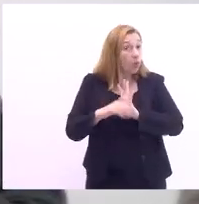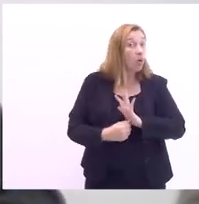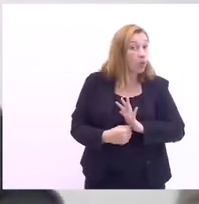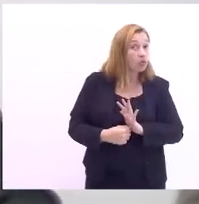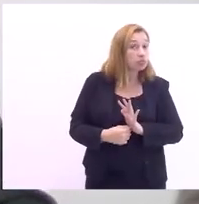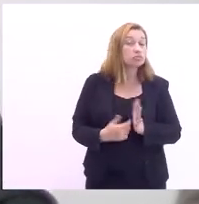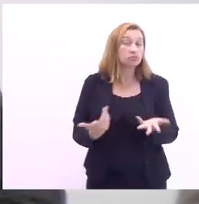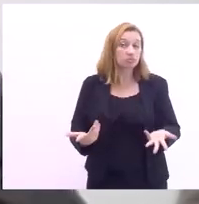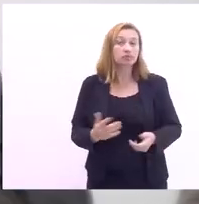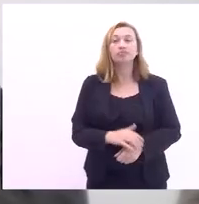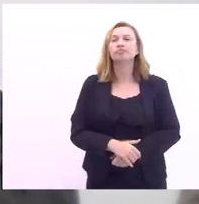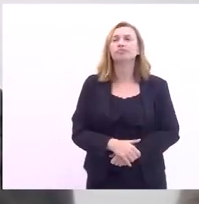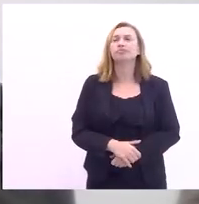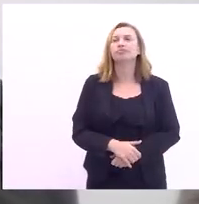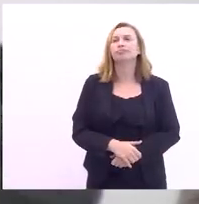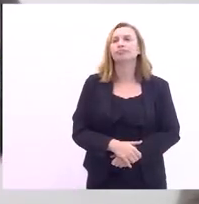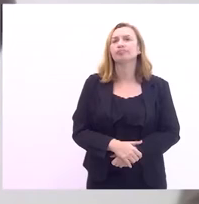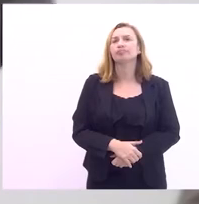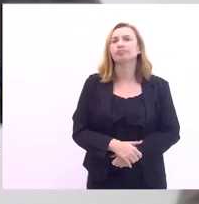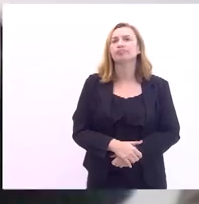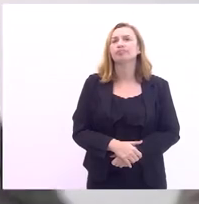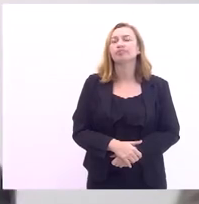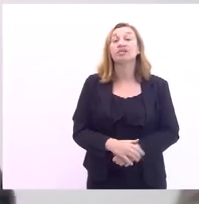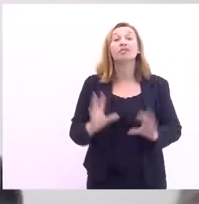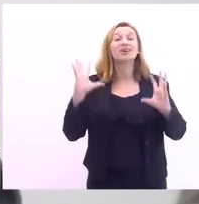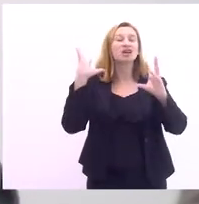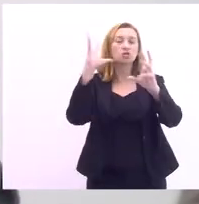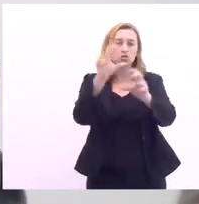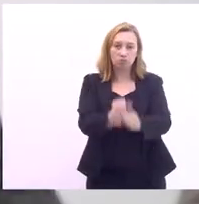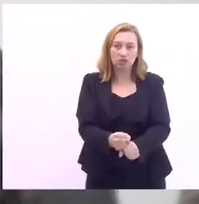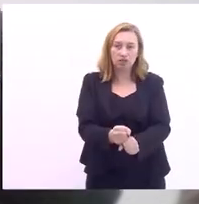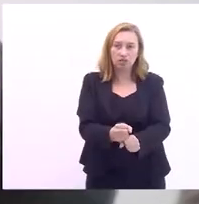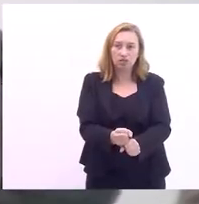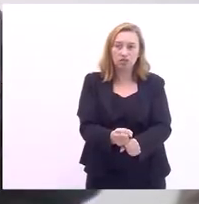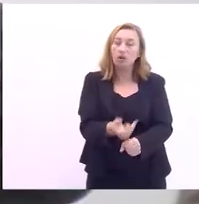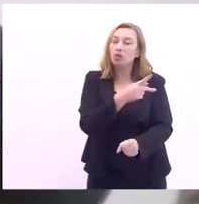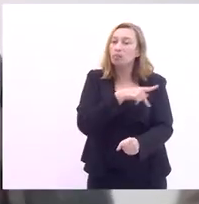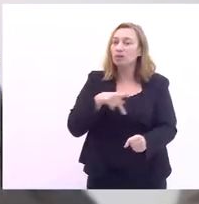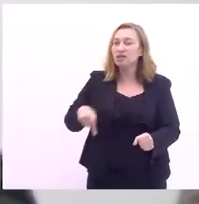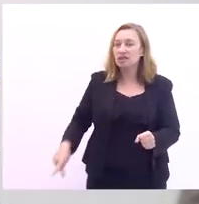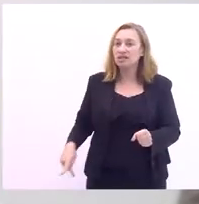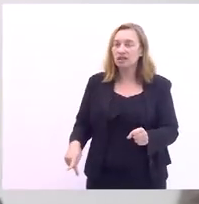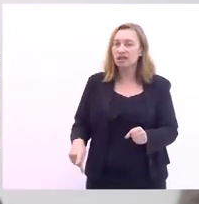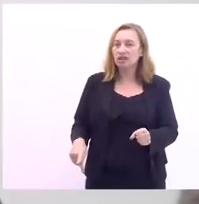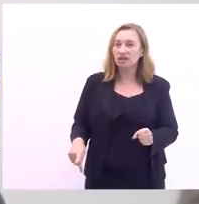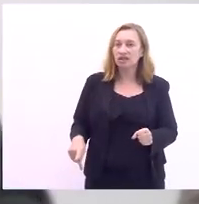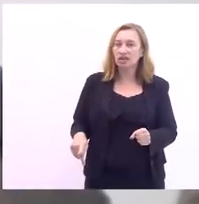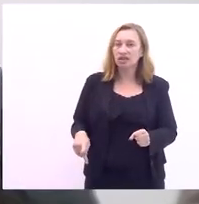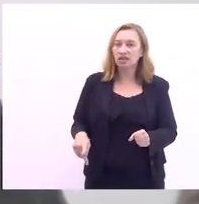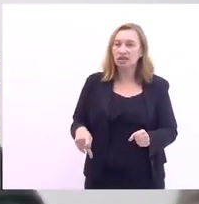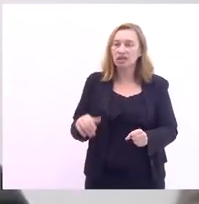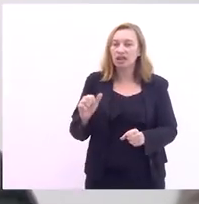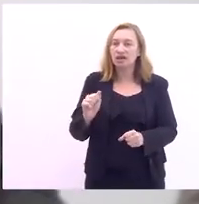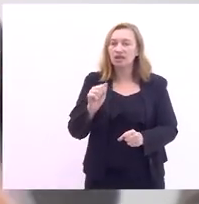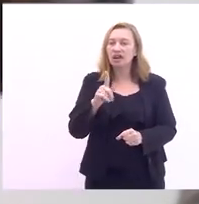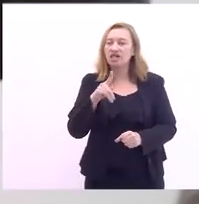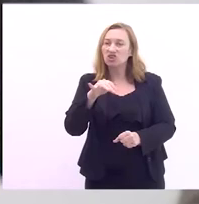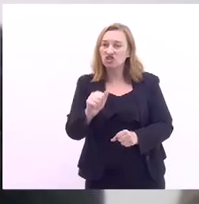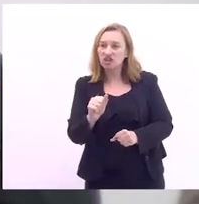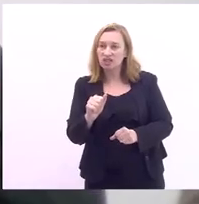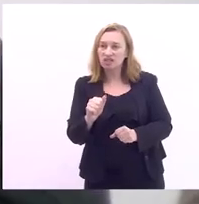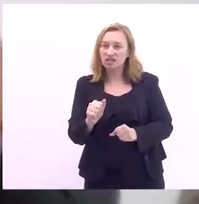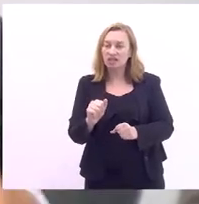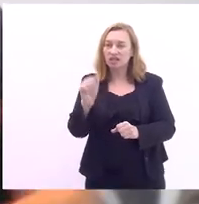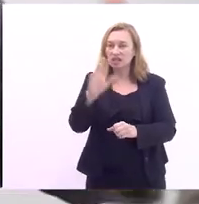de extorsão. Para simplificar, o presidente da Agência Nacional de Energia Elétrica da